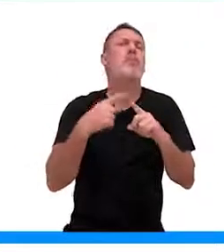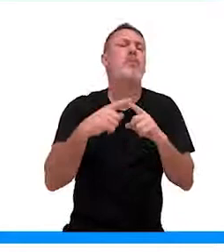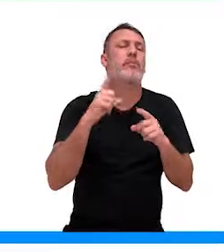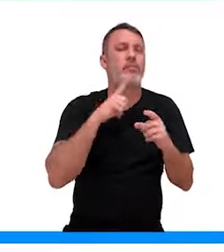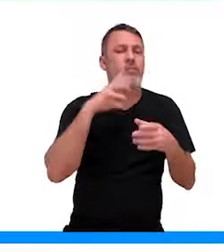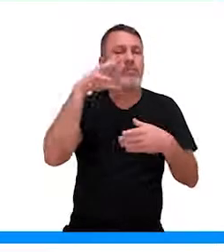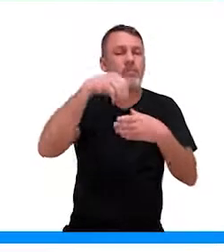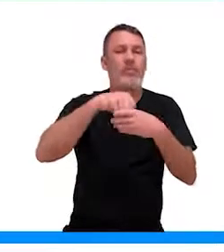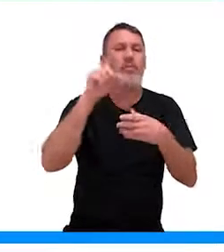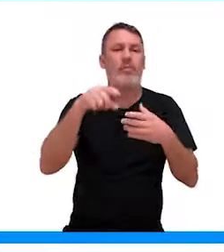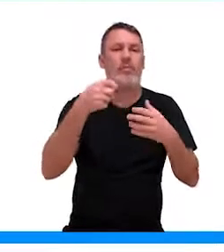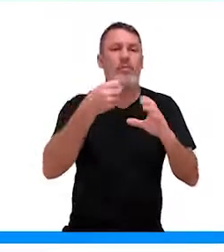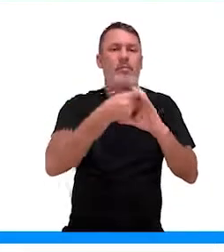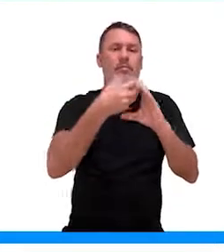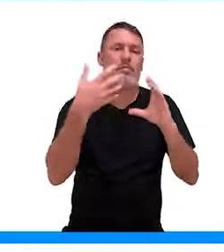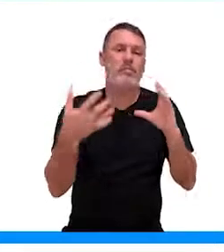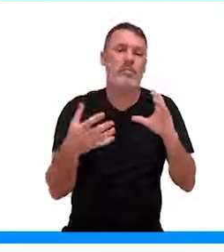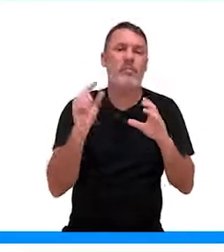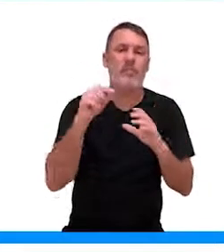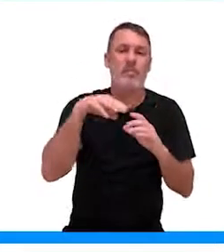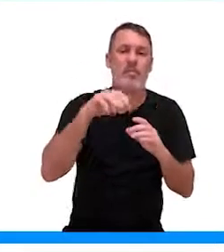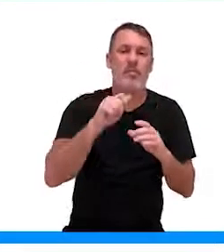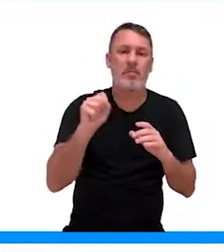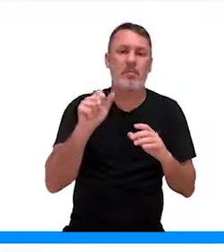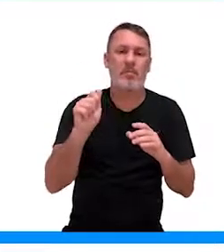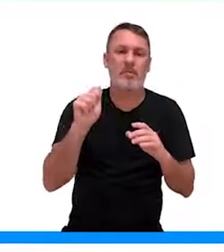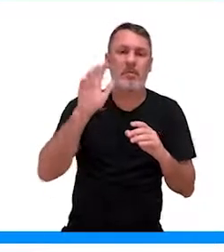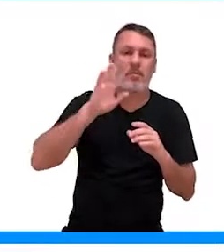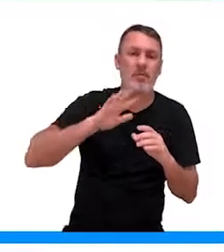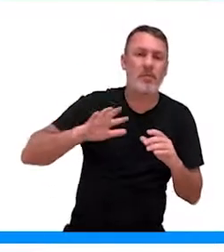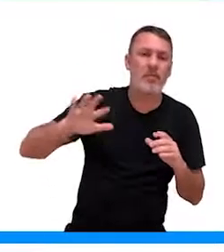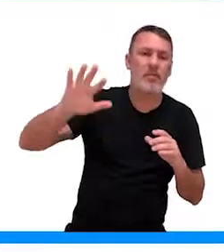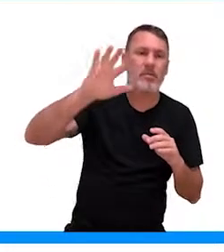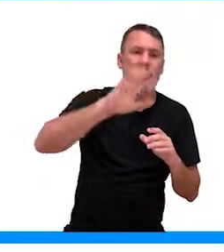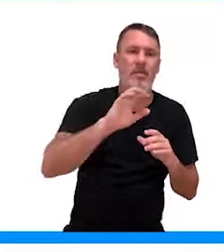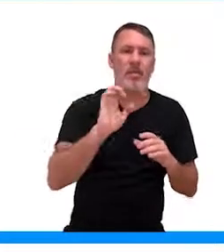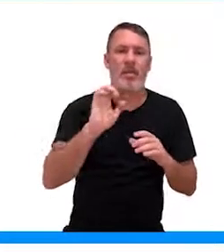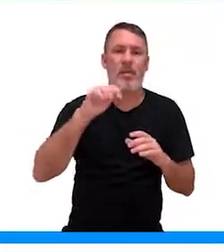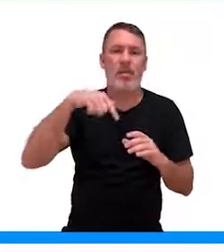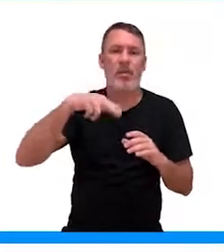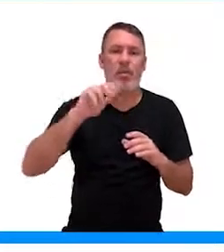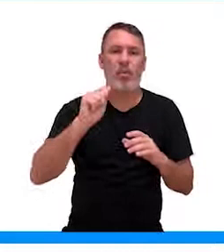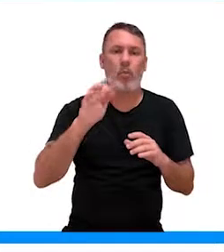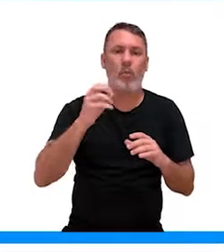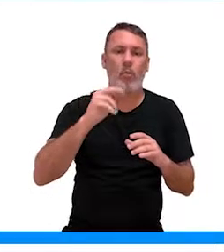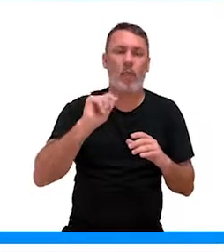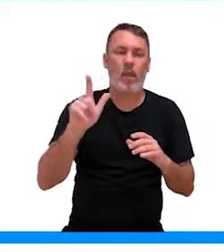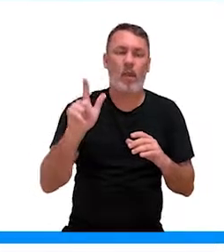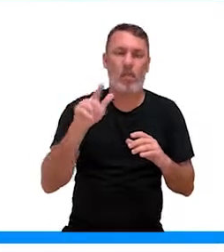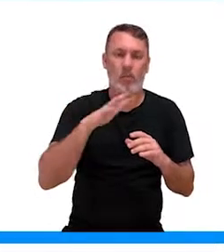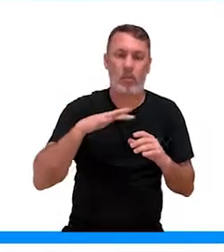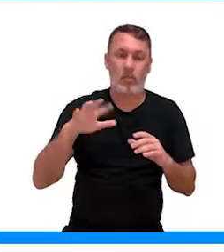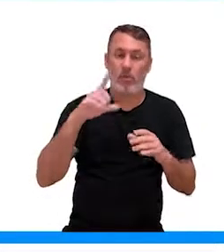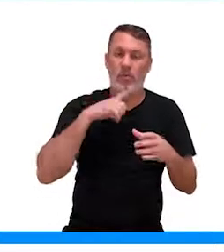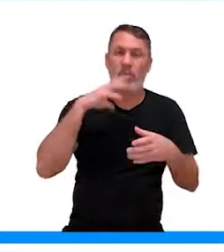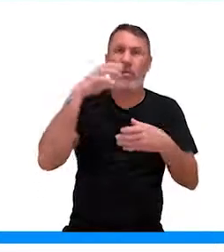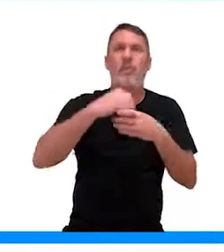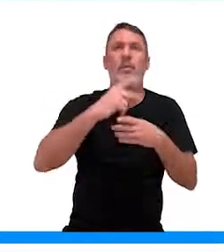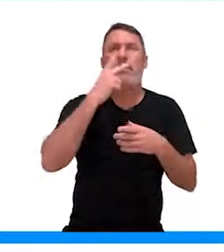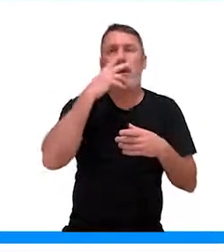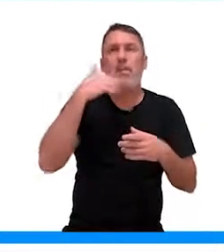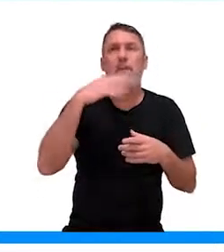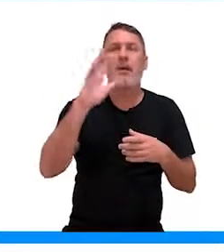para a caracterização da massa equatorial continental. A massa equatorial continental ela se forma no coração da